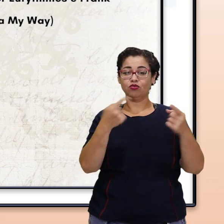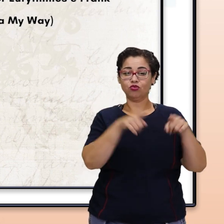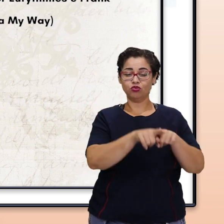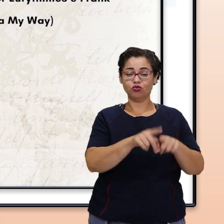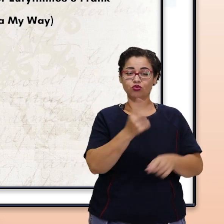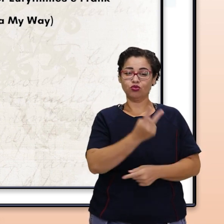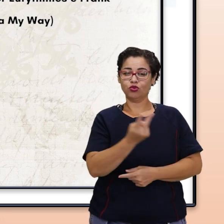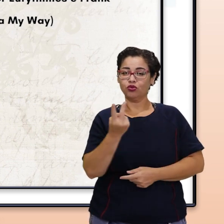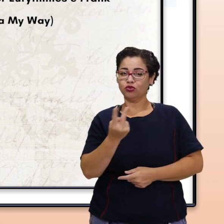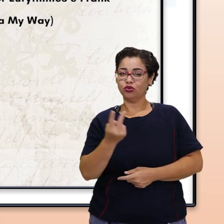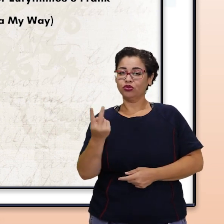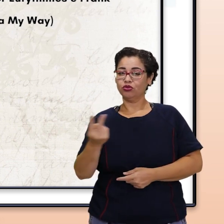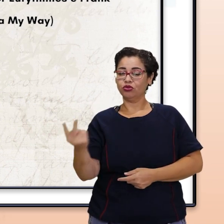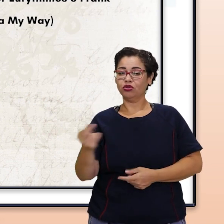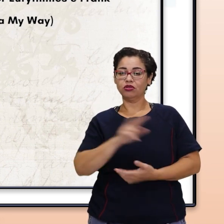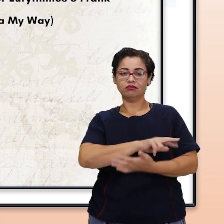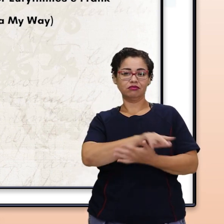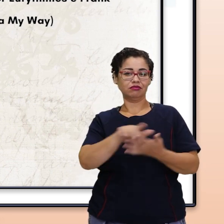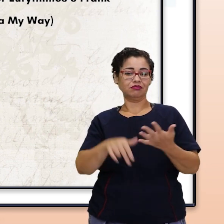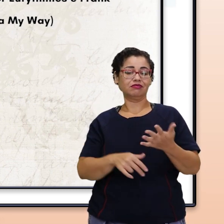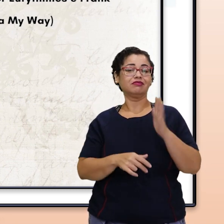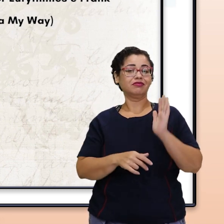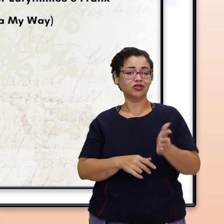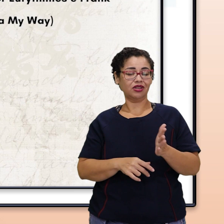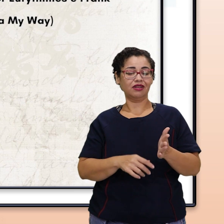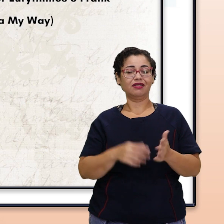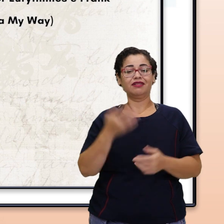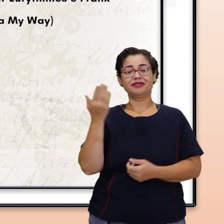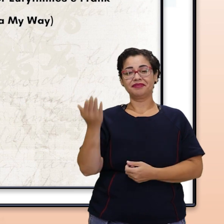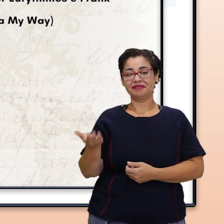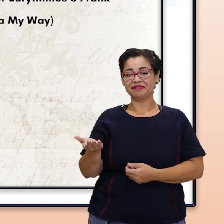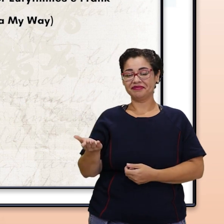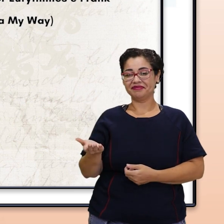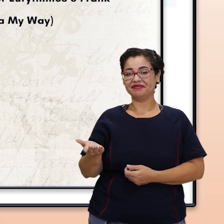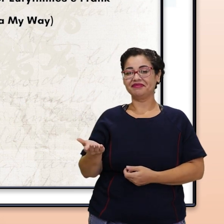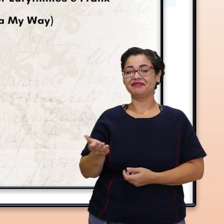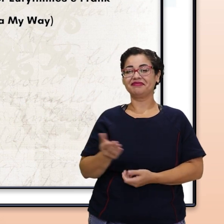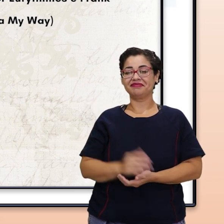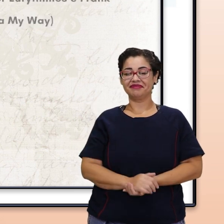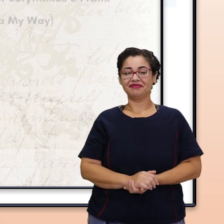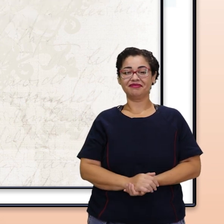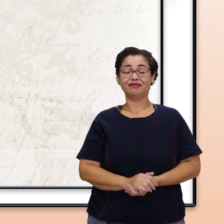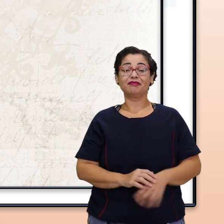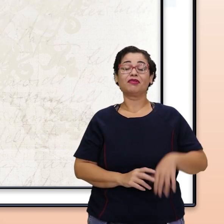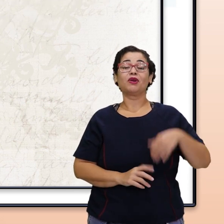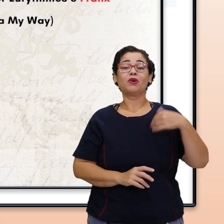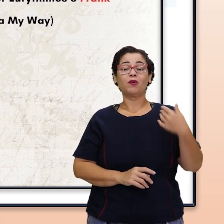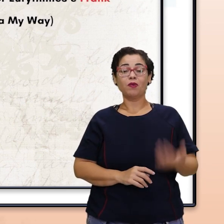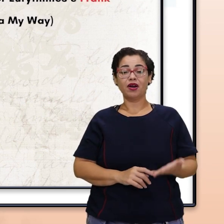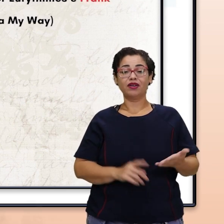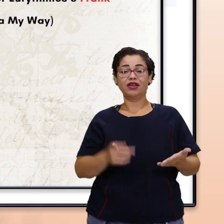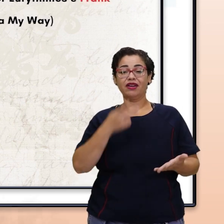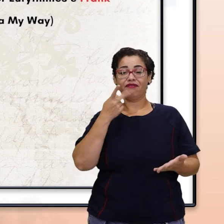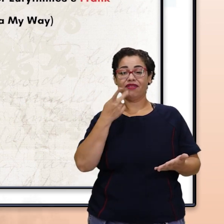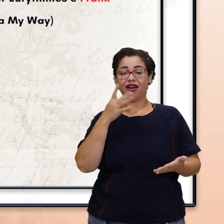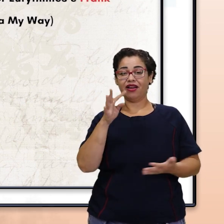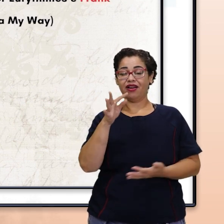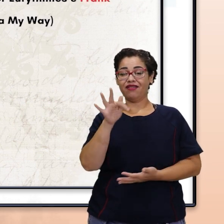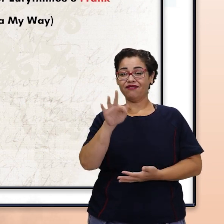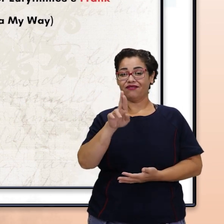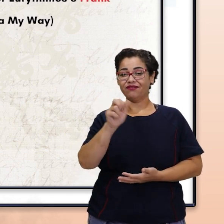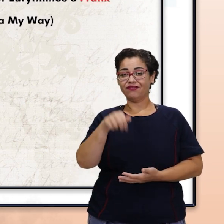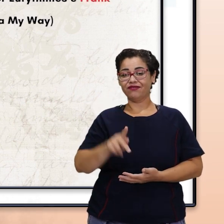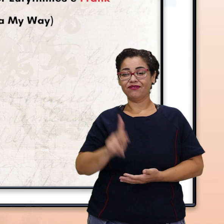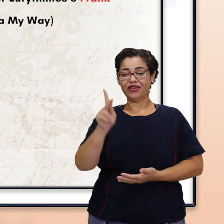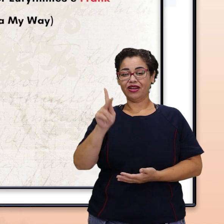de Pavarotti aconteceram com vários artistas, Elton John, Bono. Quando o autor cita Frank